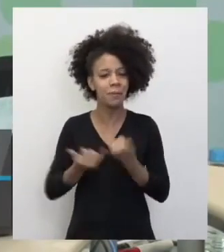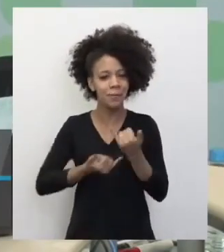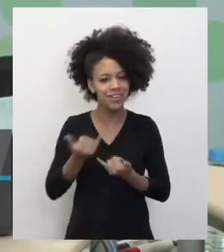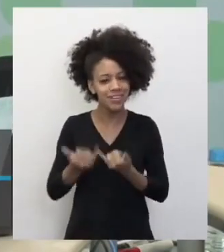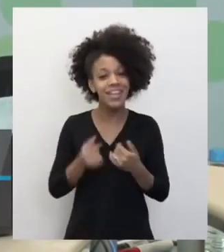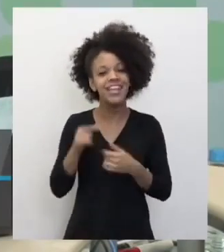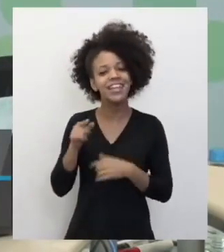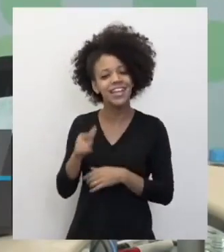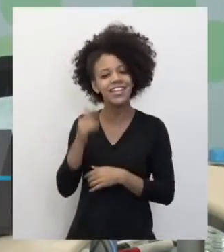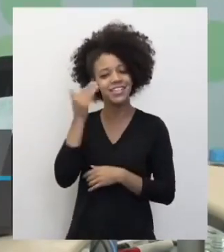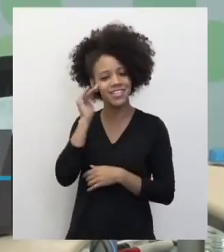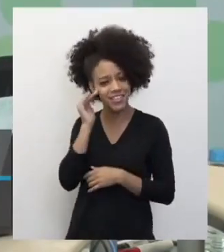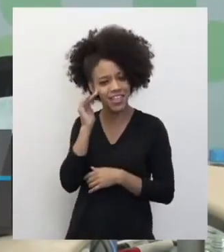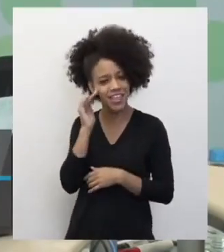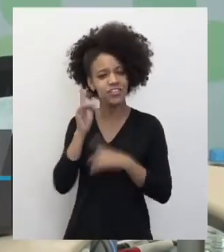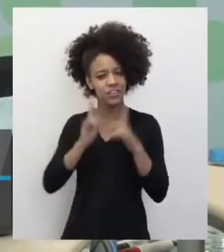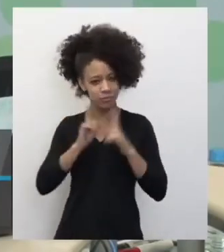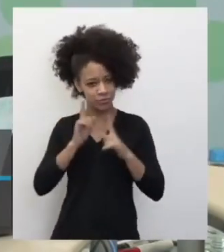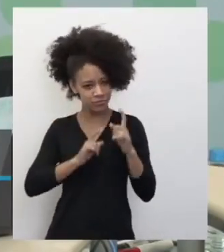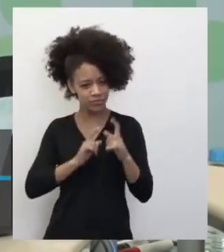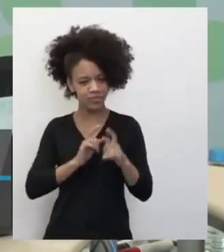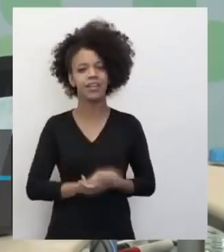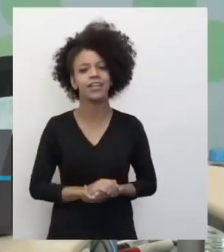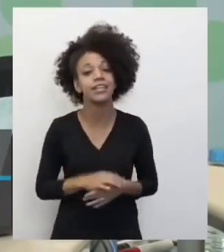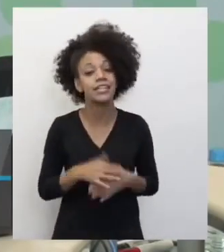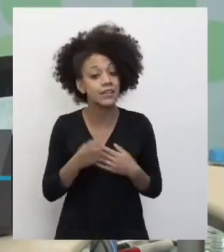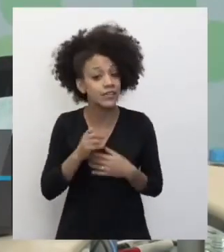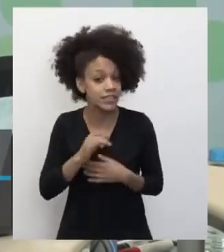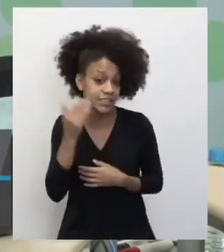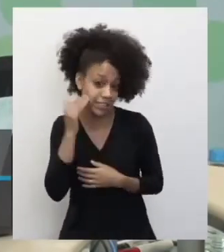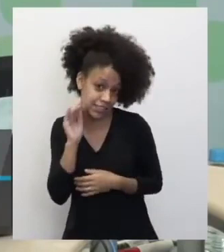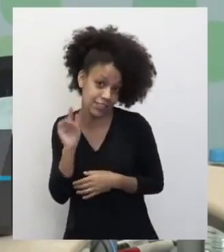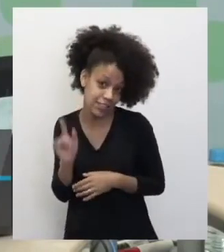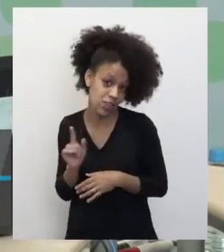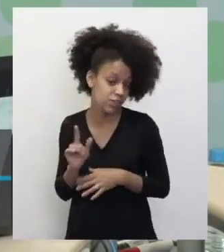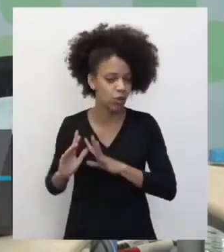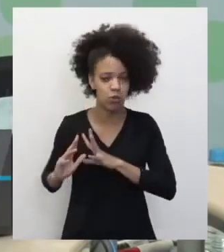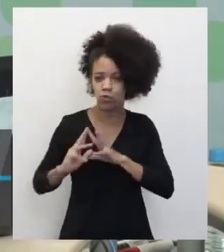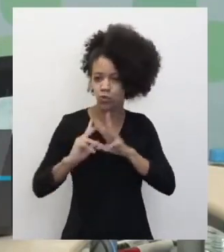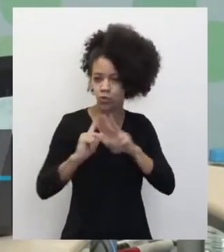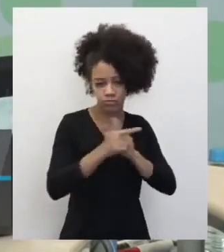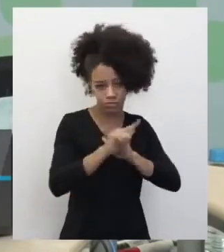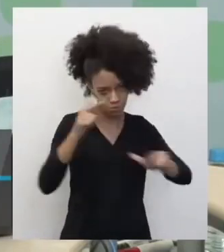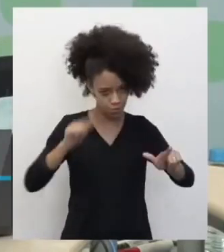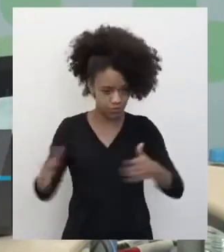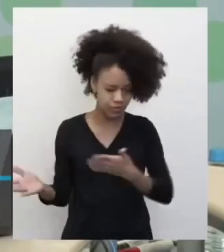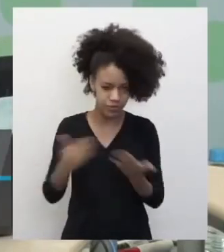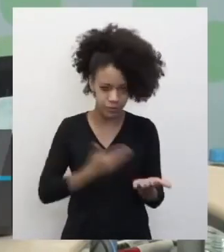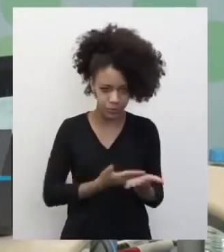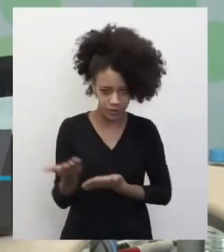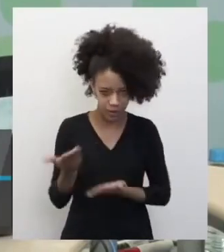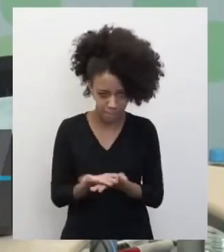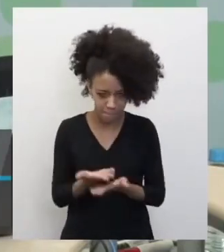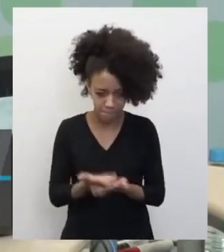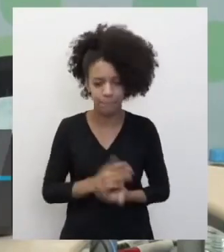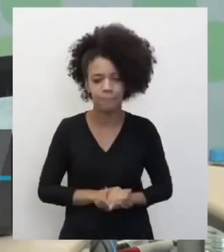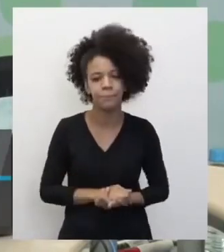eles entendem a minha expressividade, tá? Então, se eles entendem a minha, eles entendem todas as outras. Vamos lá?